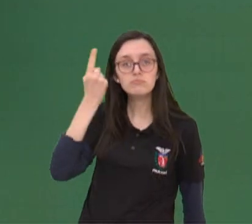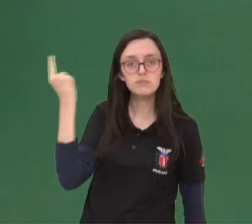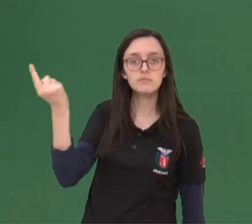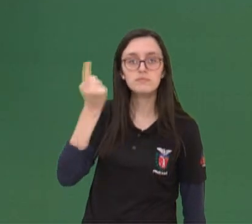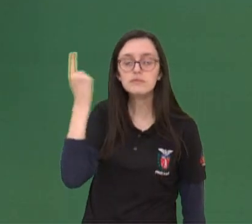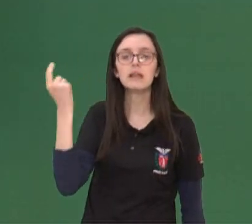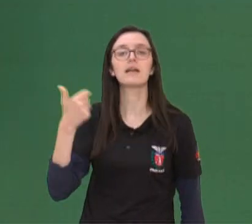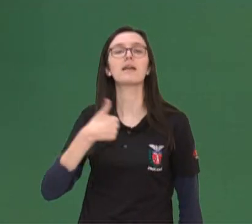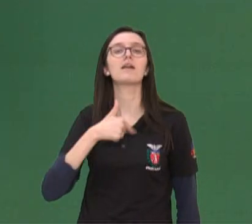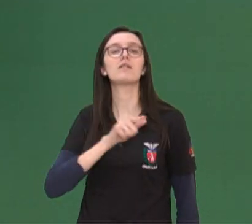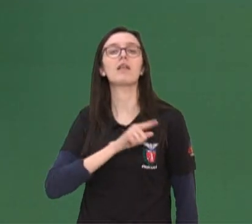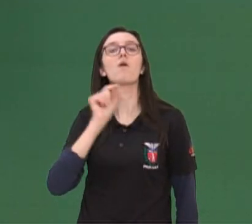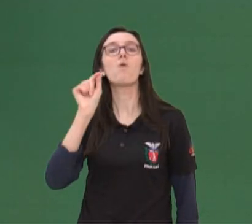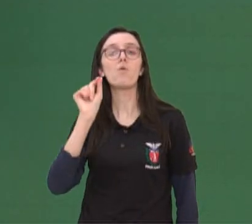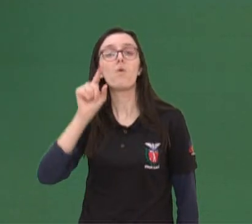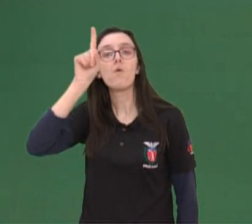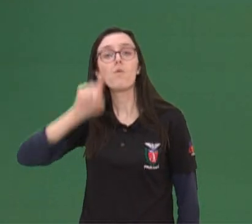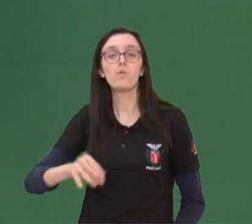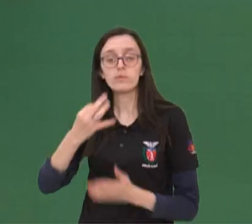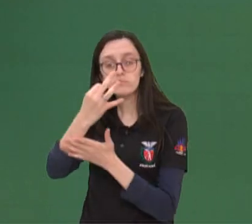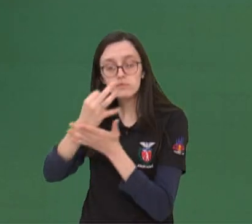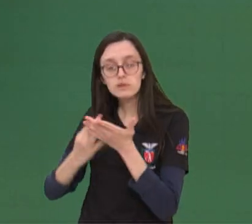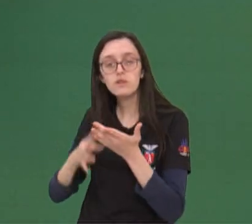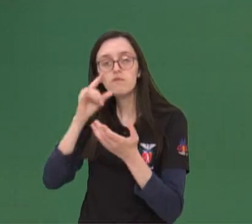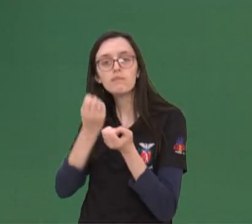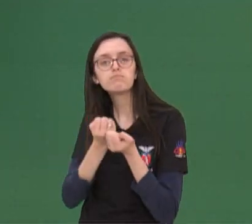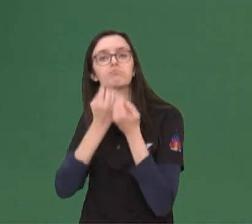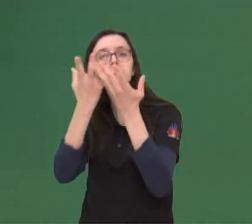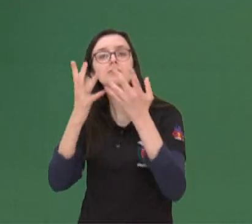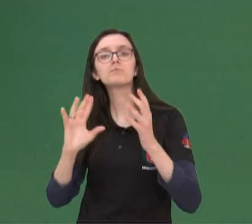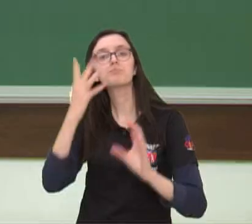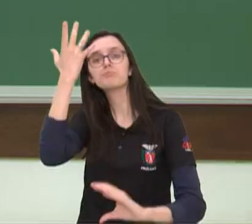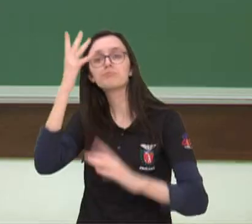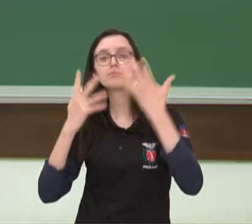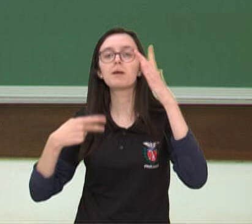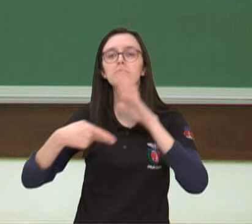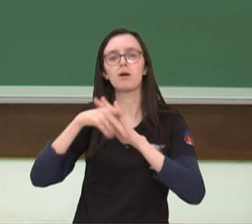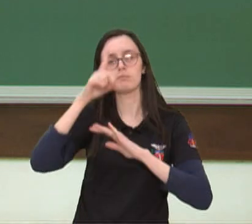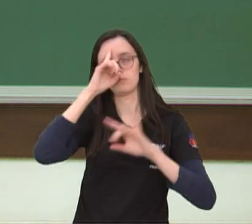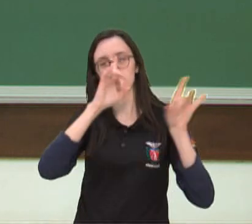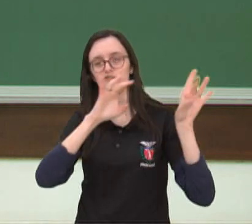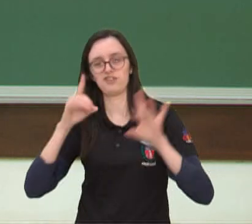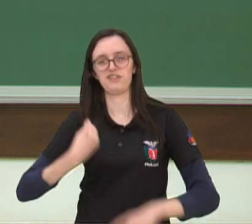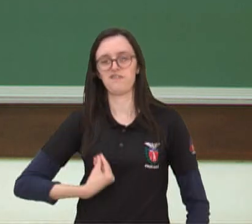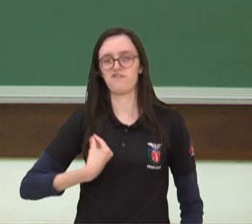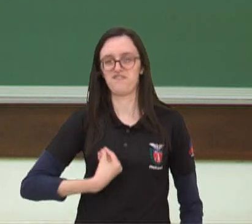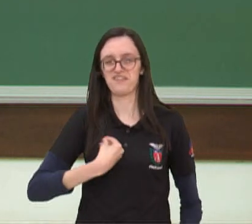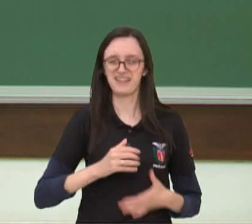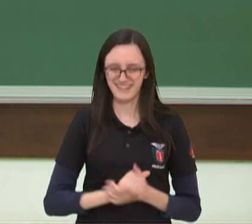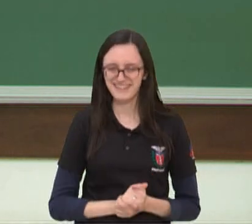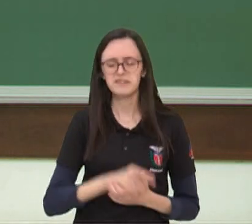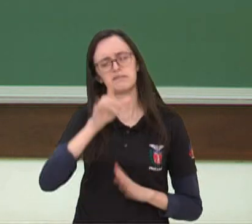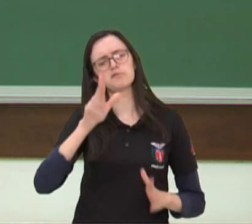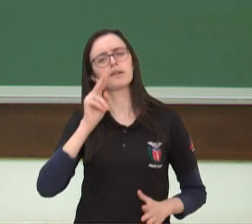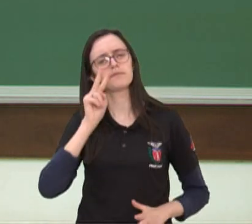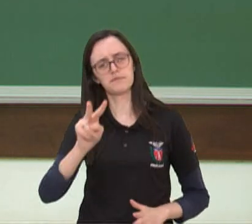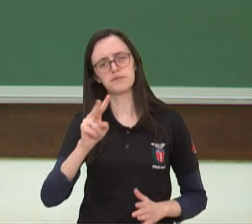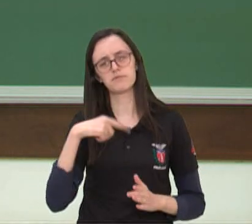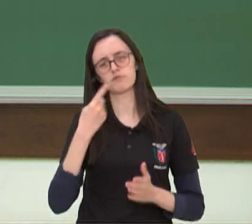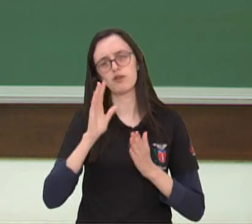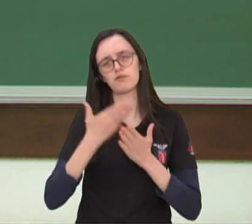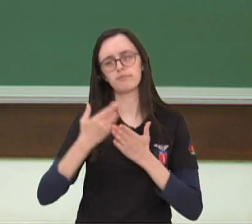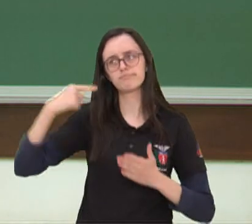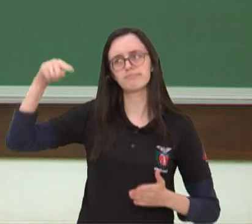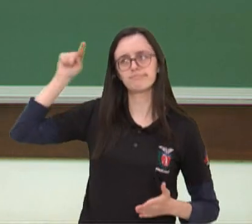normalmente, eu tenho o quê? Um texto que vai narrar fatos do cotidiano. Lembram? Vocês já viram isso